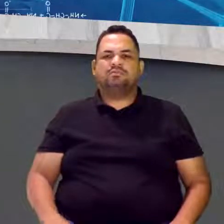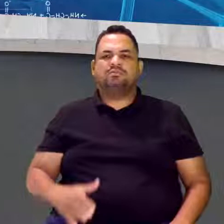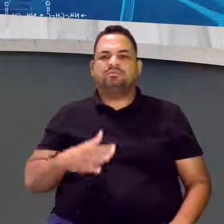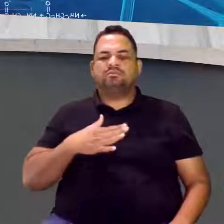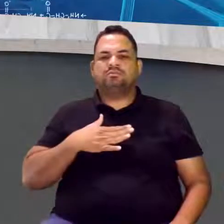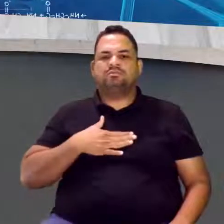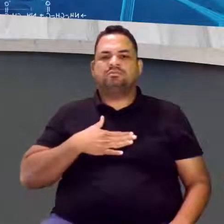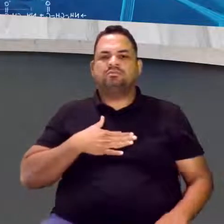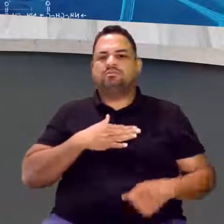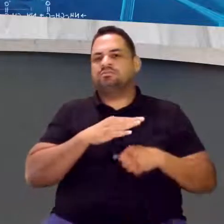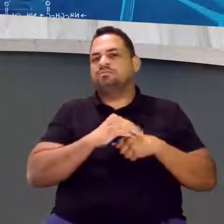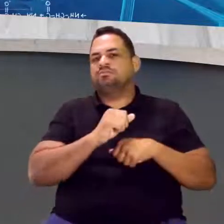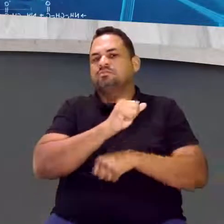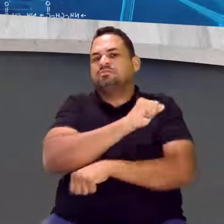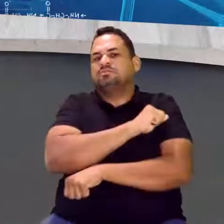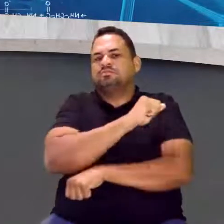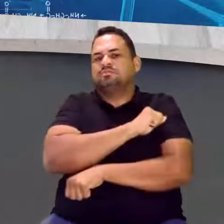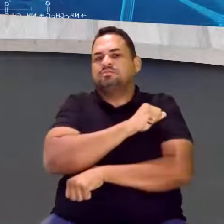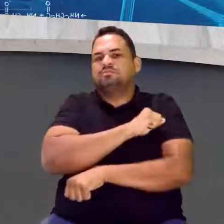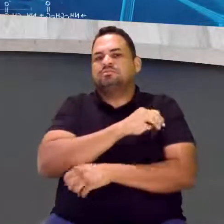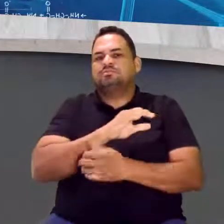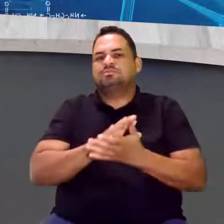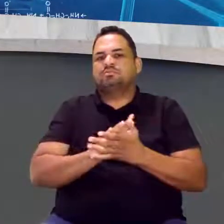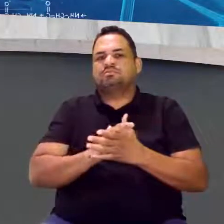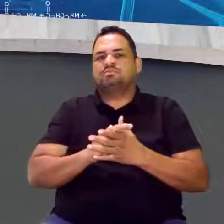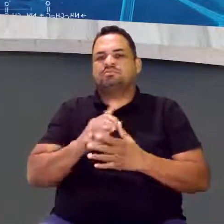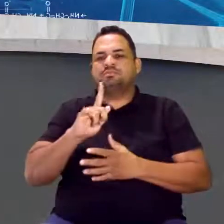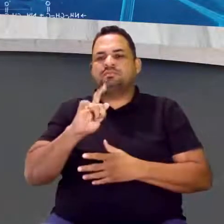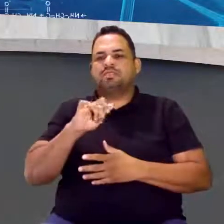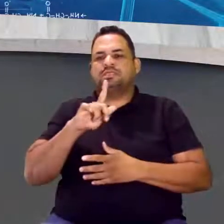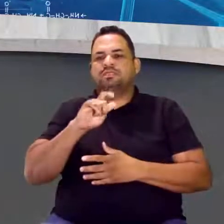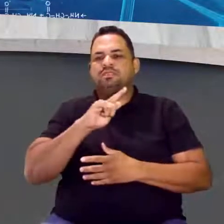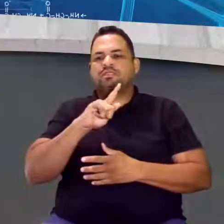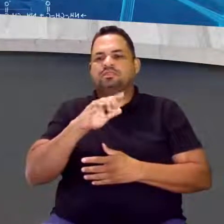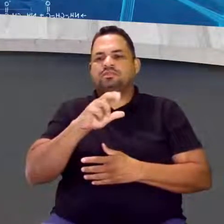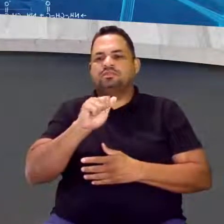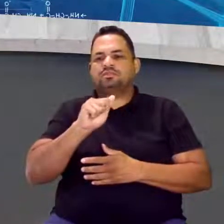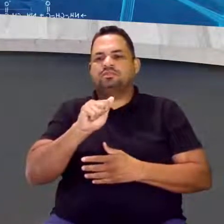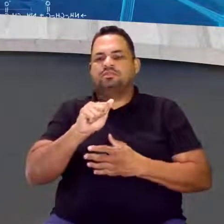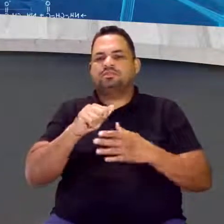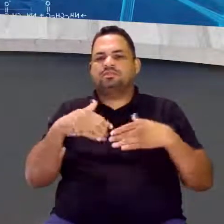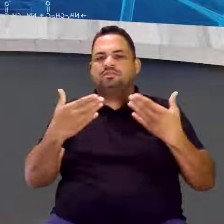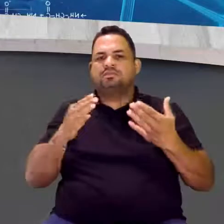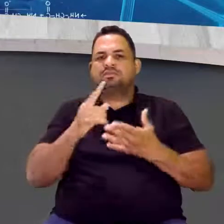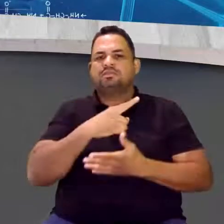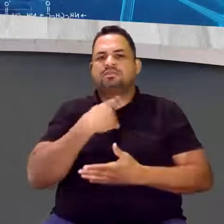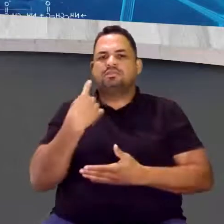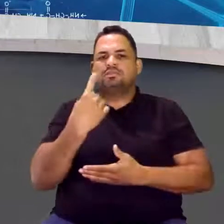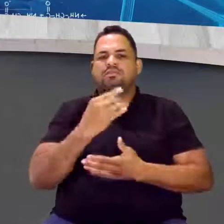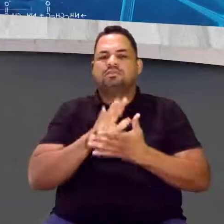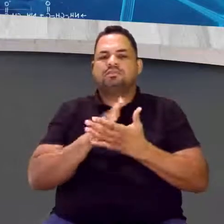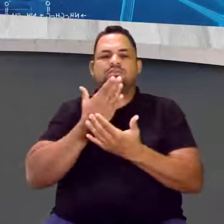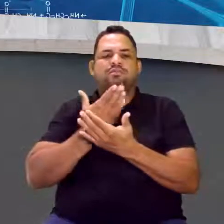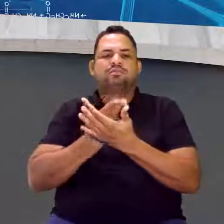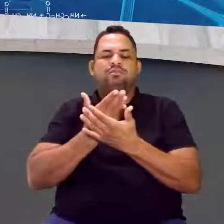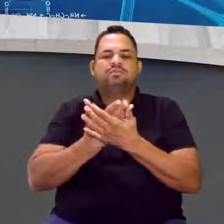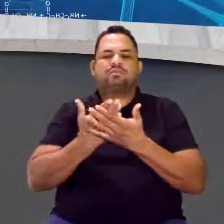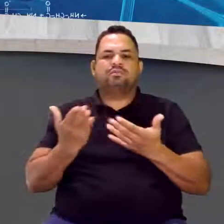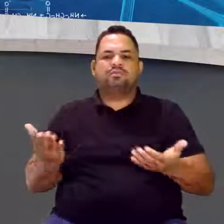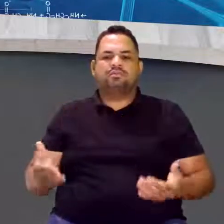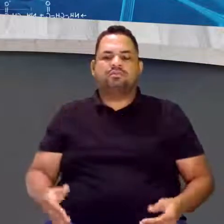aluno, sobre as grandezas, né, que nós